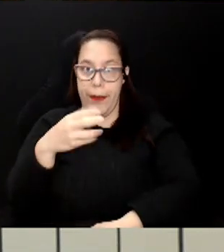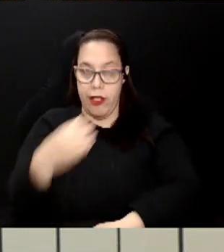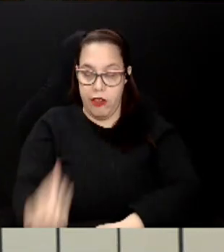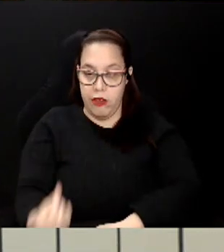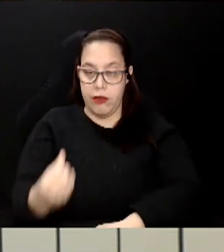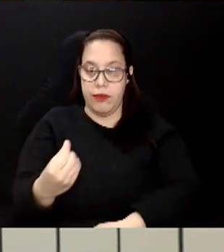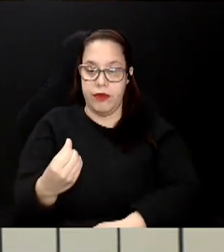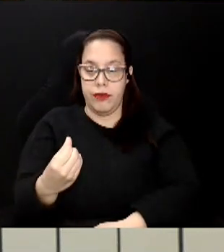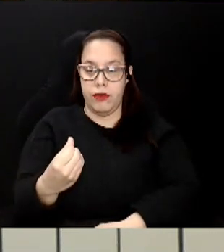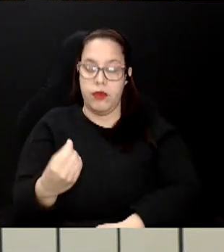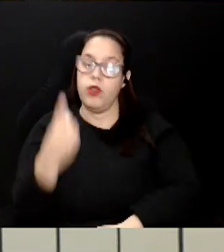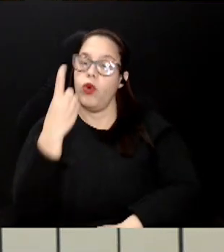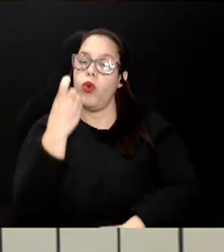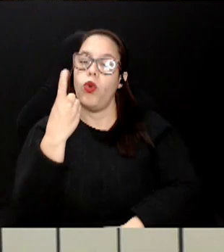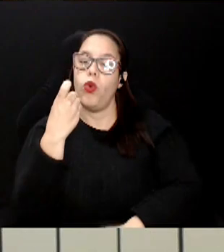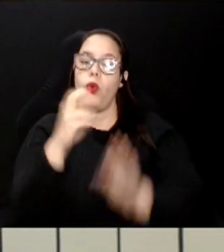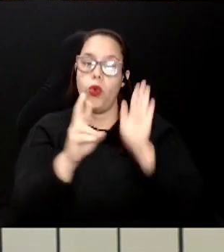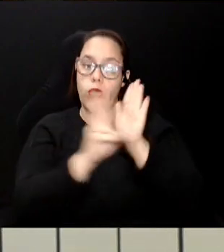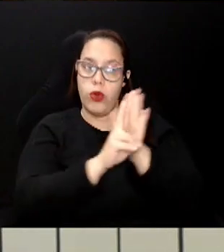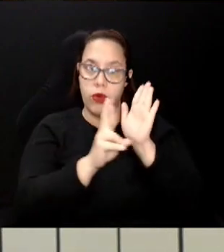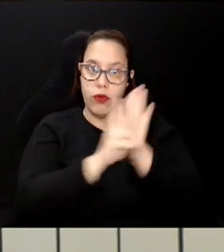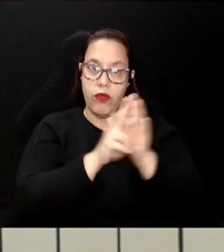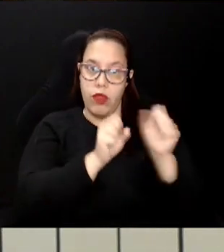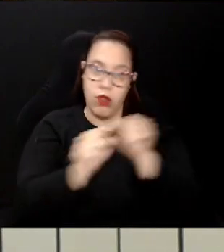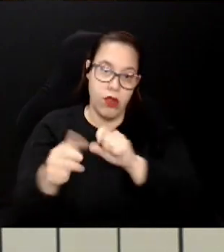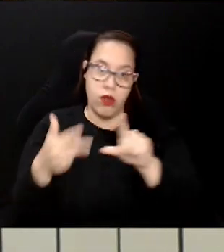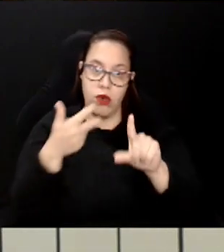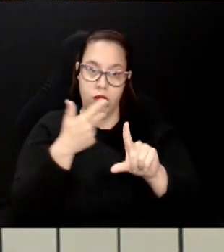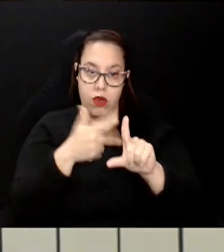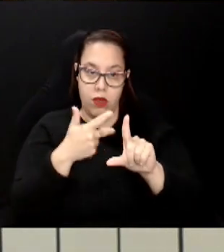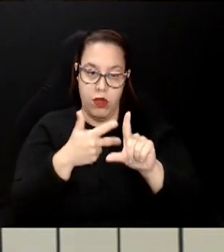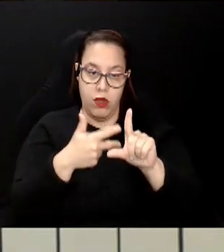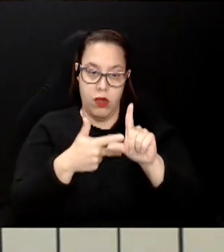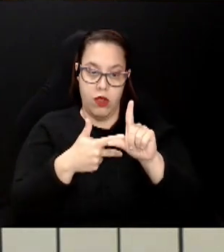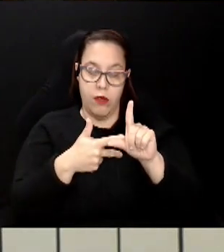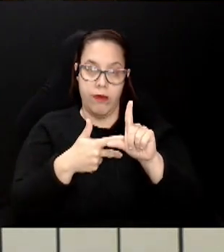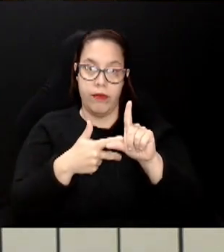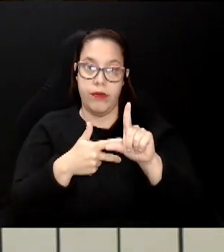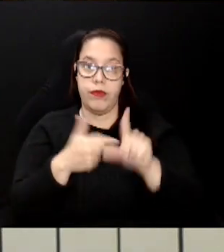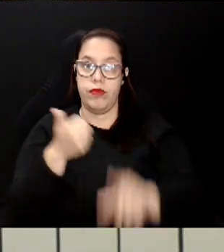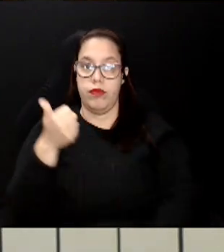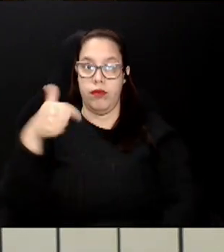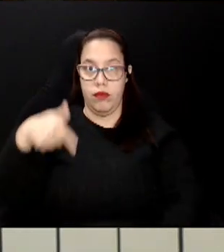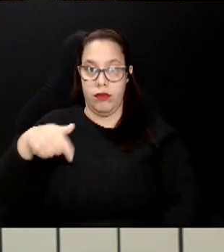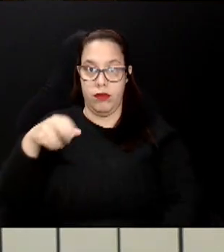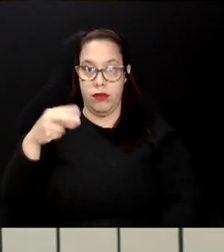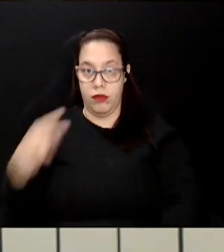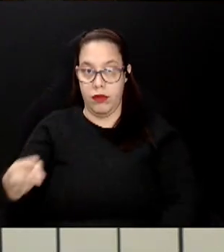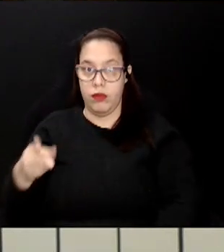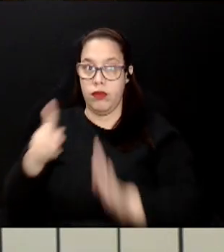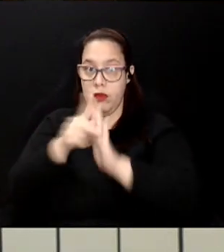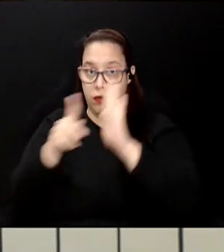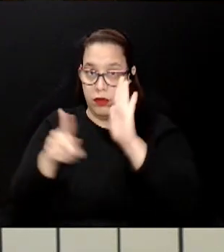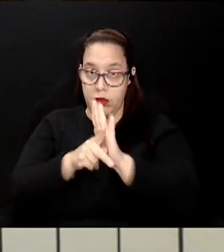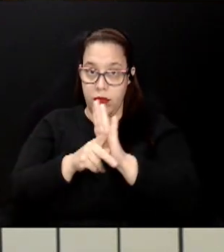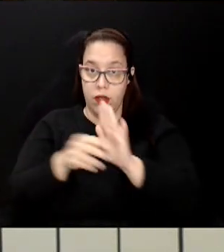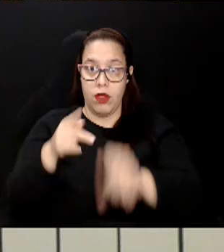única representante do Poder Legislativo entre os 172 projetos premiados.